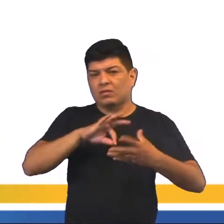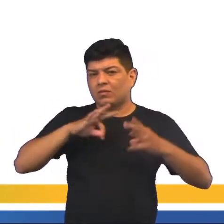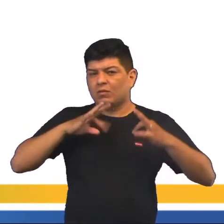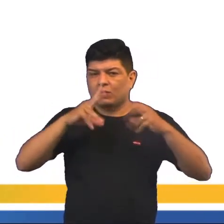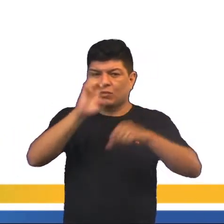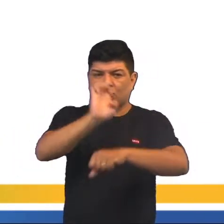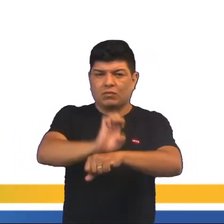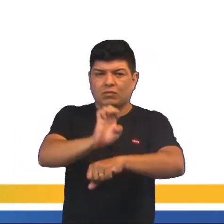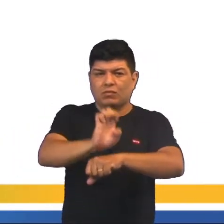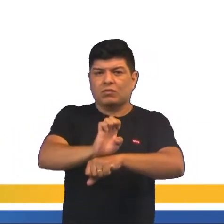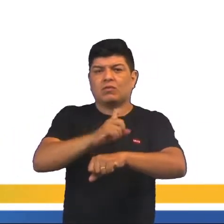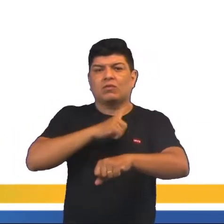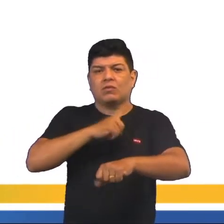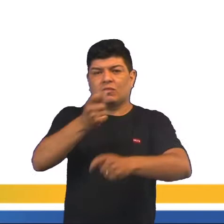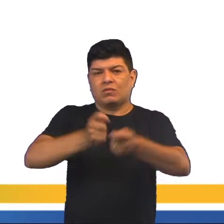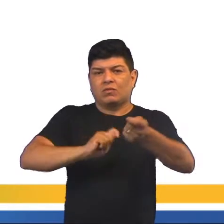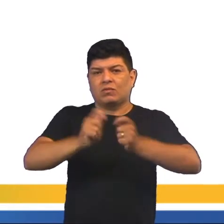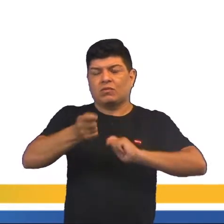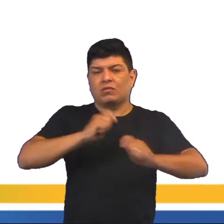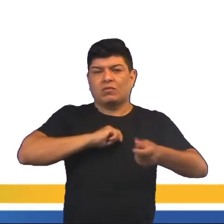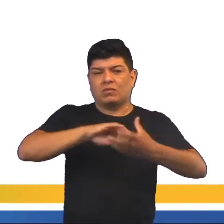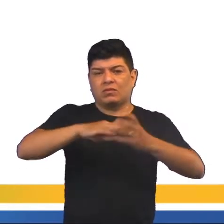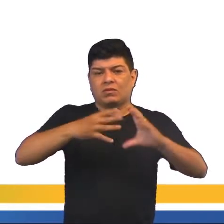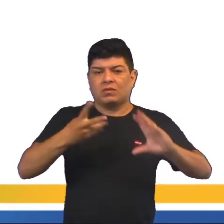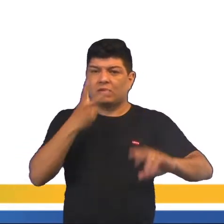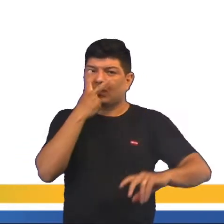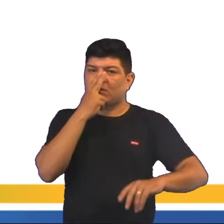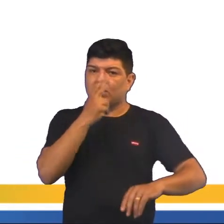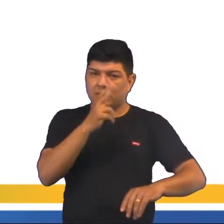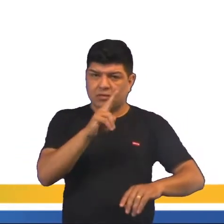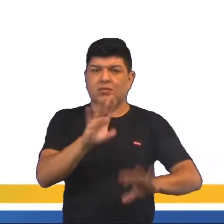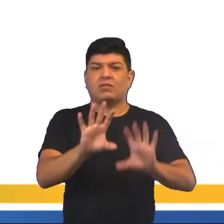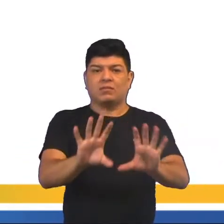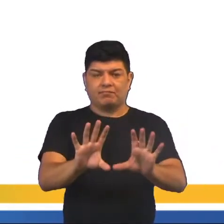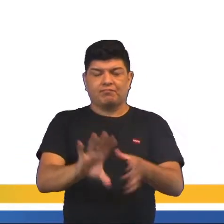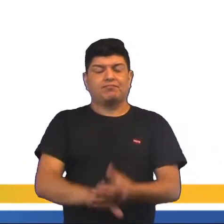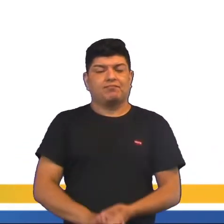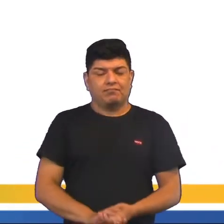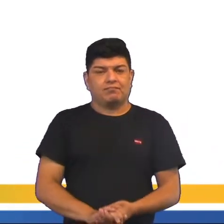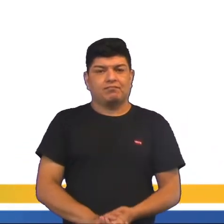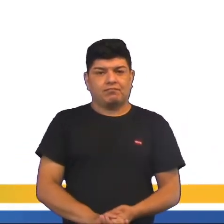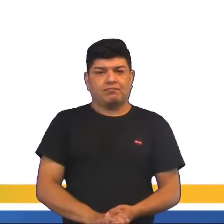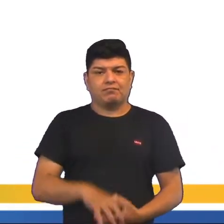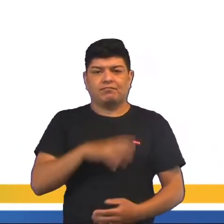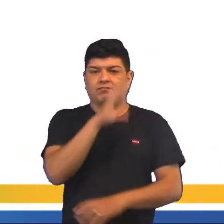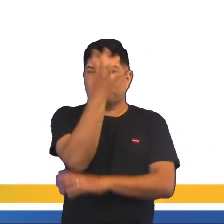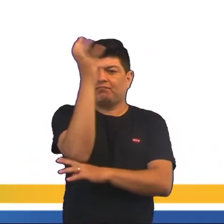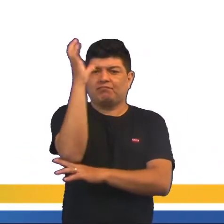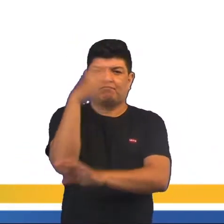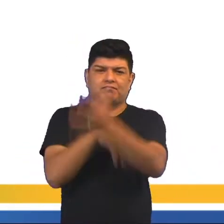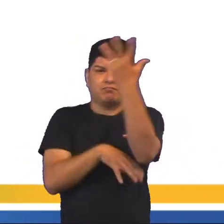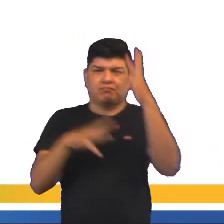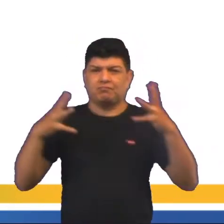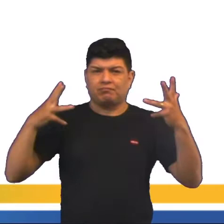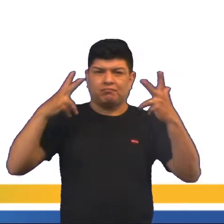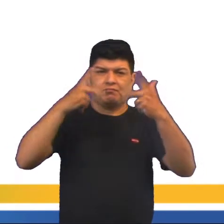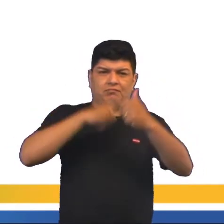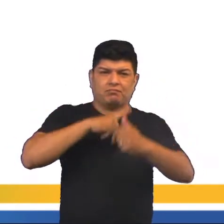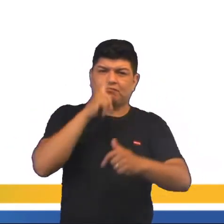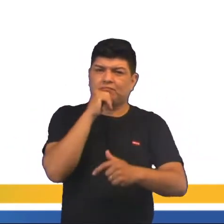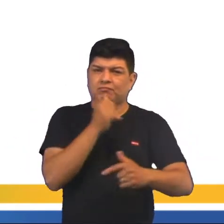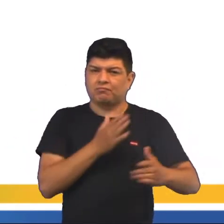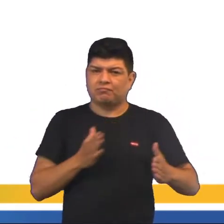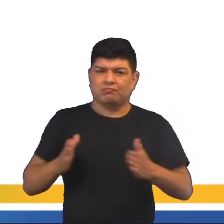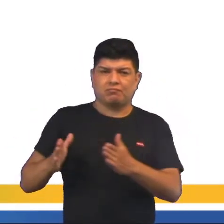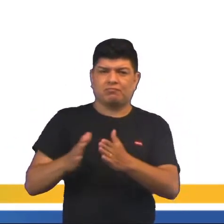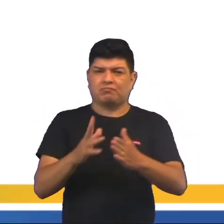todos os estados que fazem parte desse domínio têm características parecidas, afins. Então tem uma floresta exuberante, tem uma bacia